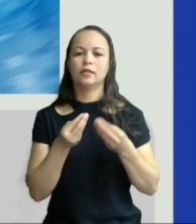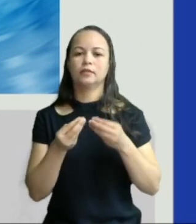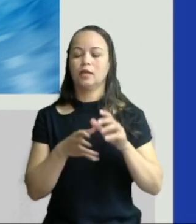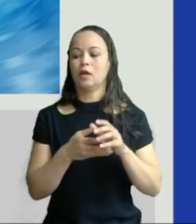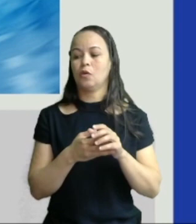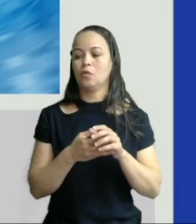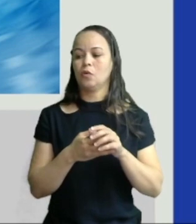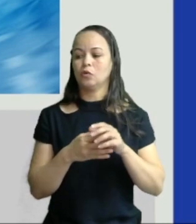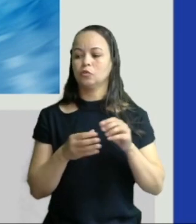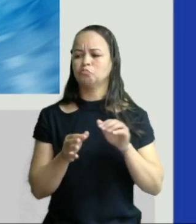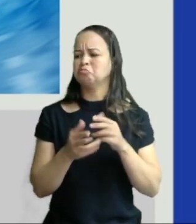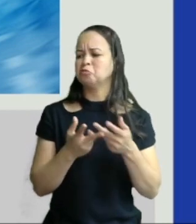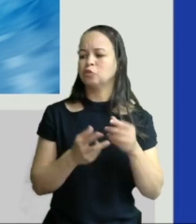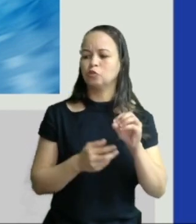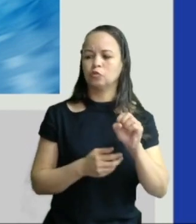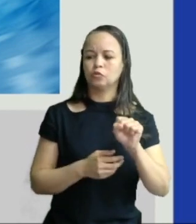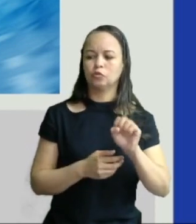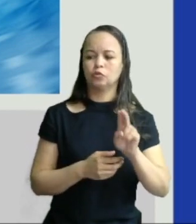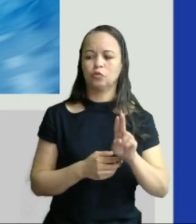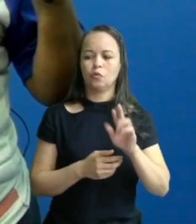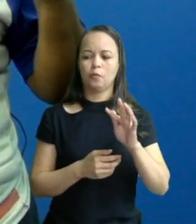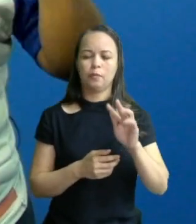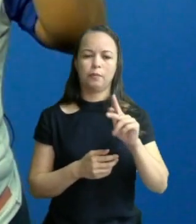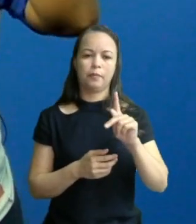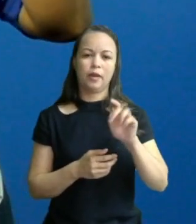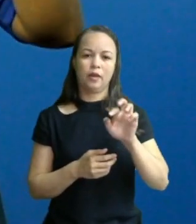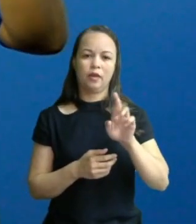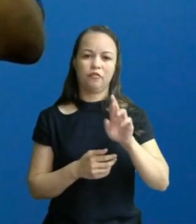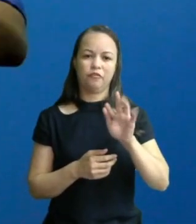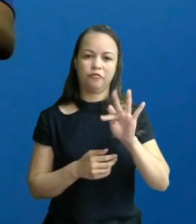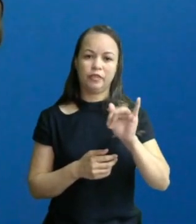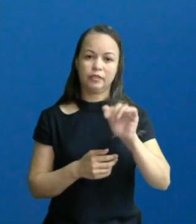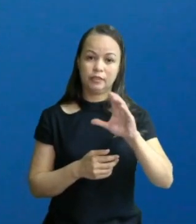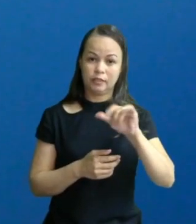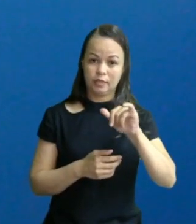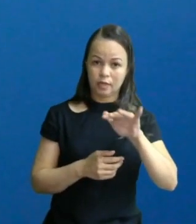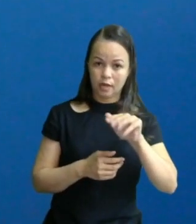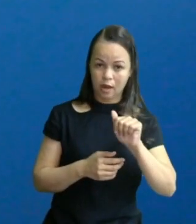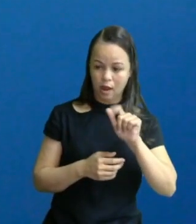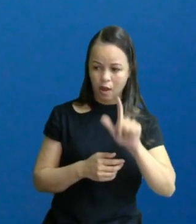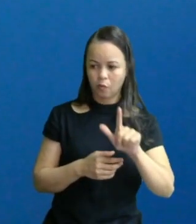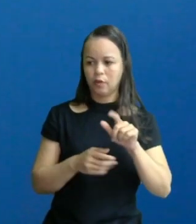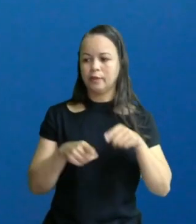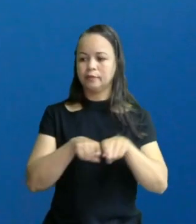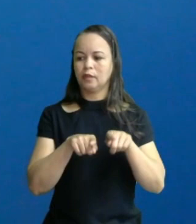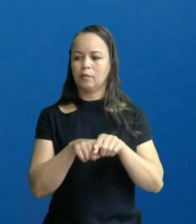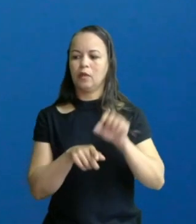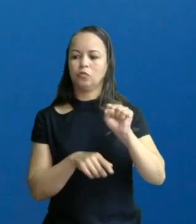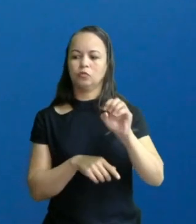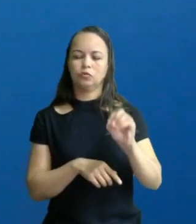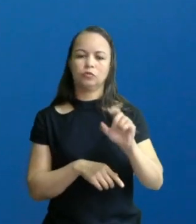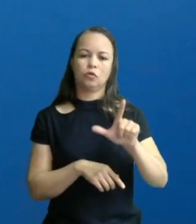solvente universal. Vejam só, nós vamos ver cada um deles